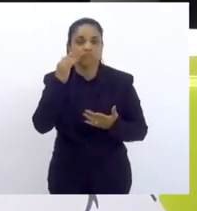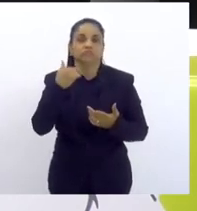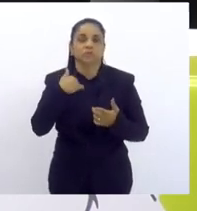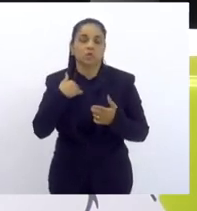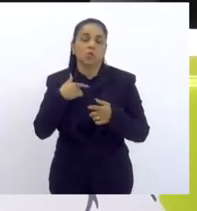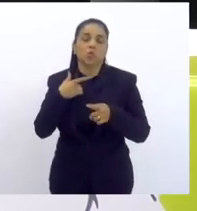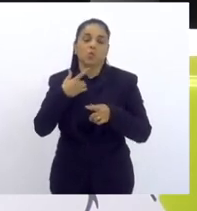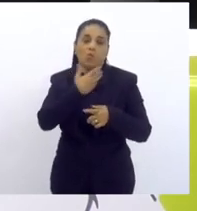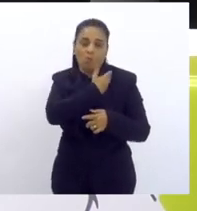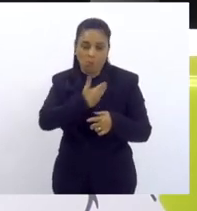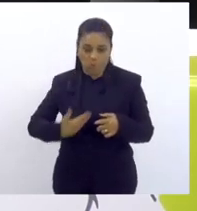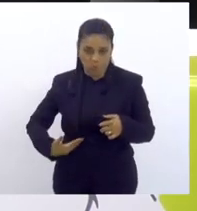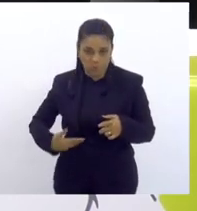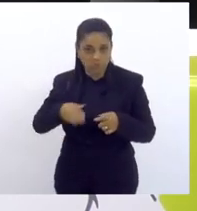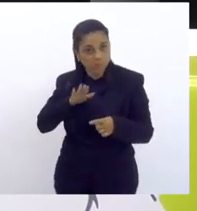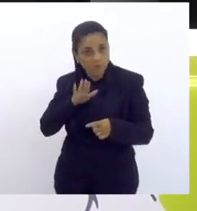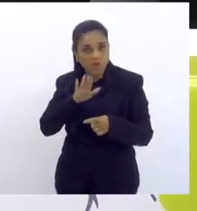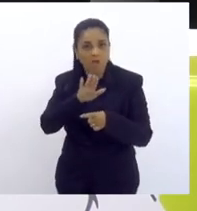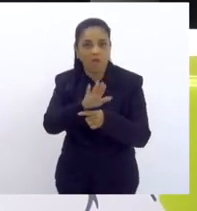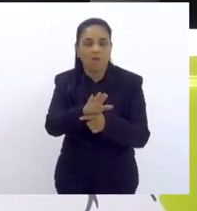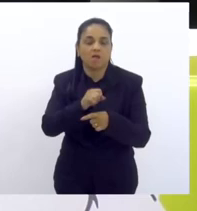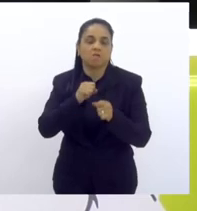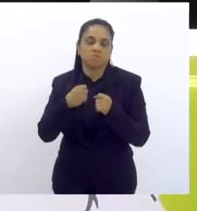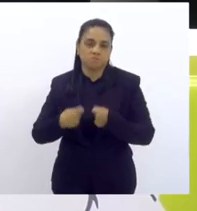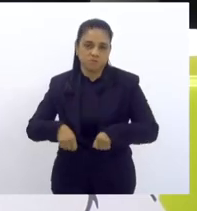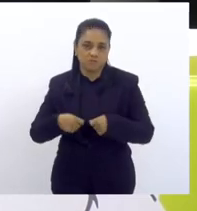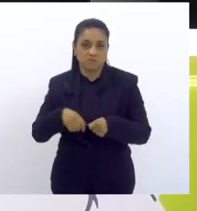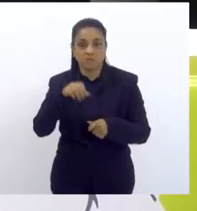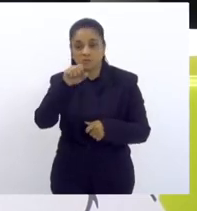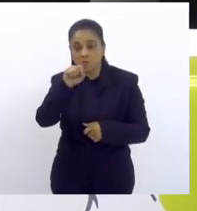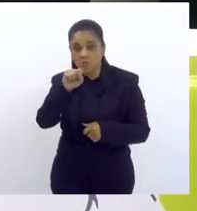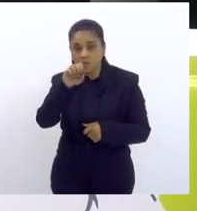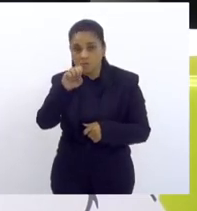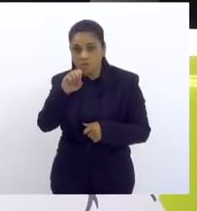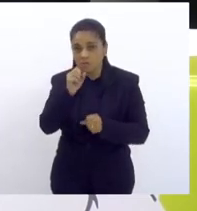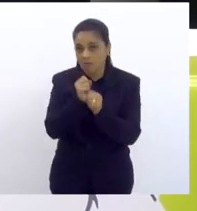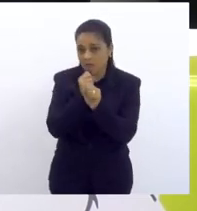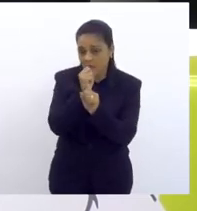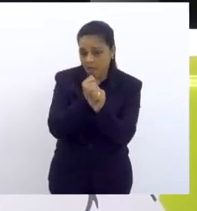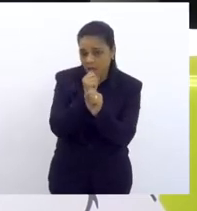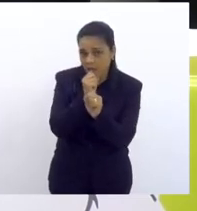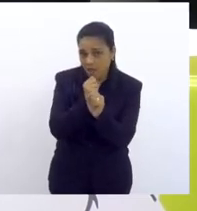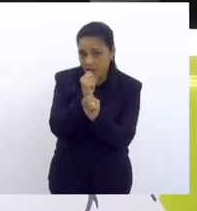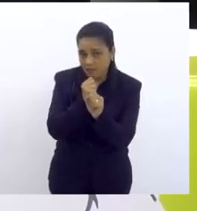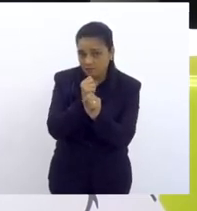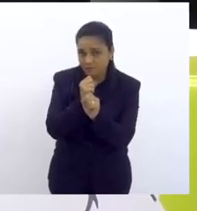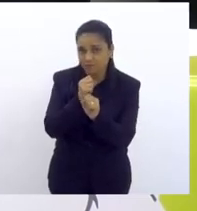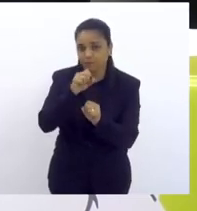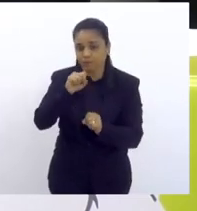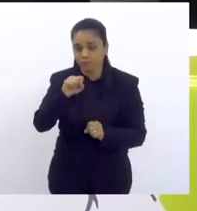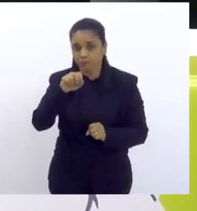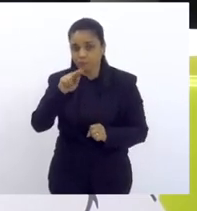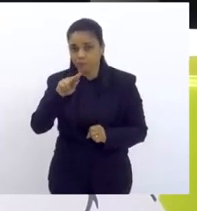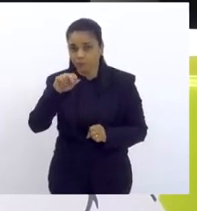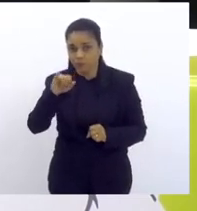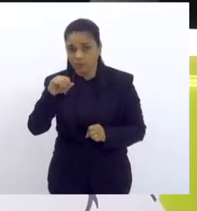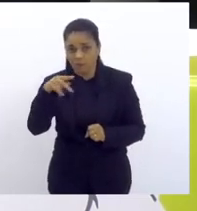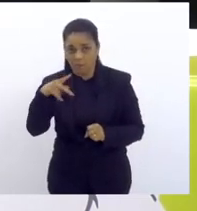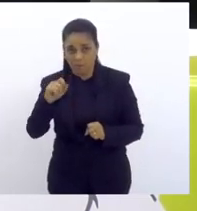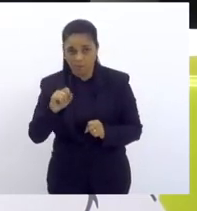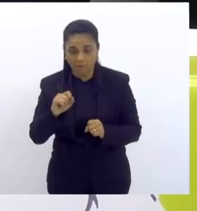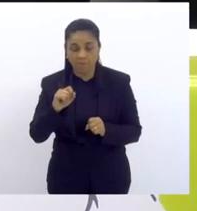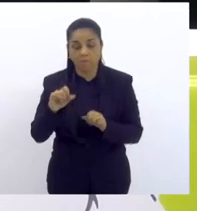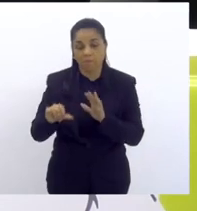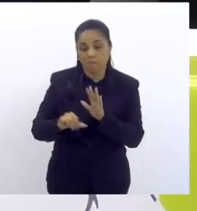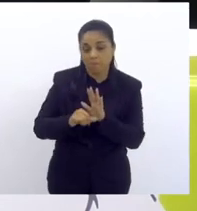a suipa nesses 80 anos de vida se tornou primeiro uma Vanguarda quando ninguém falava